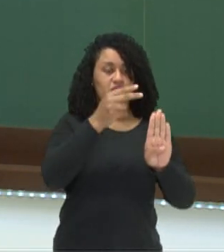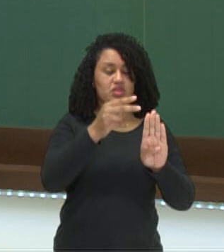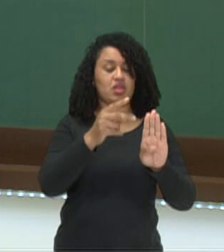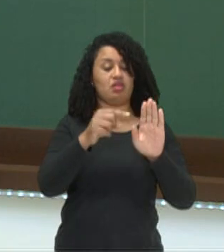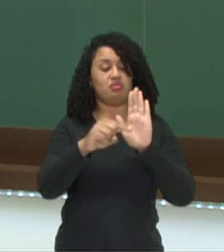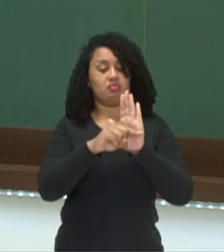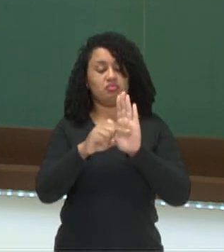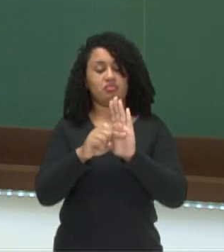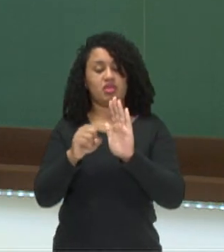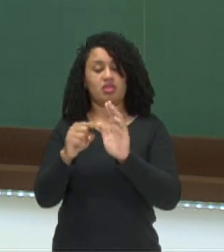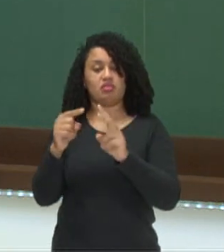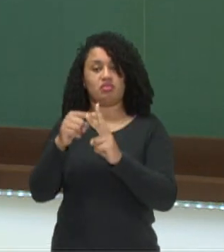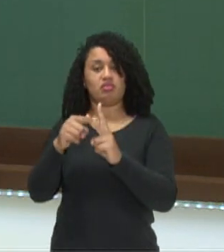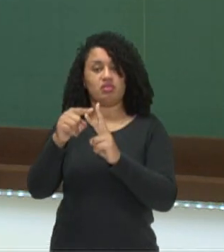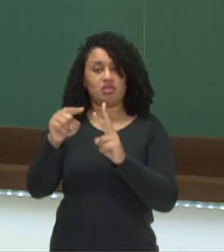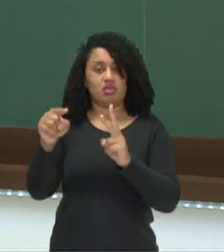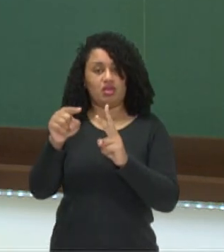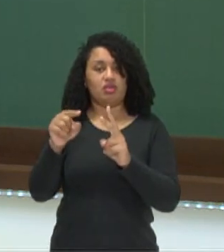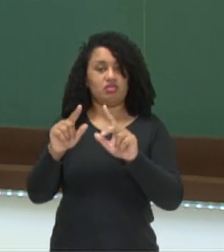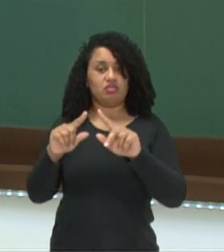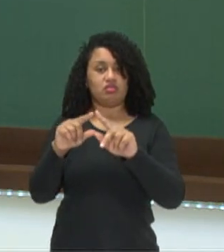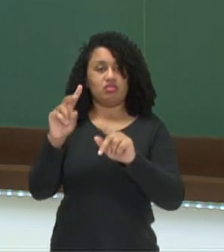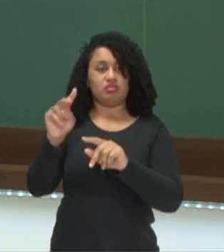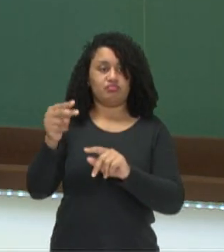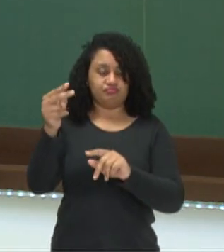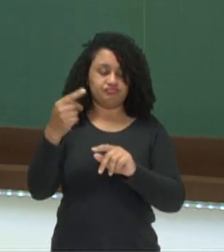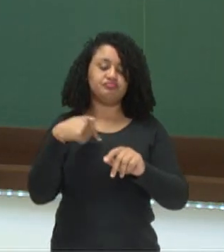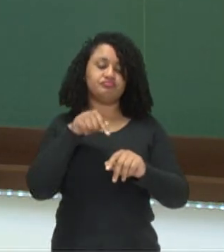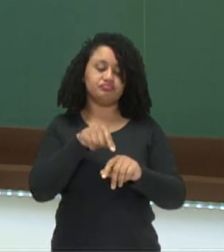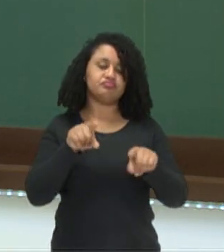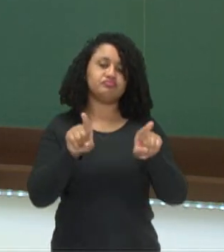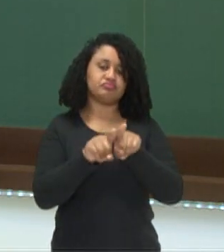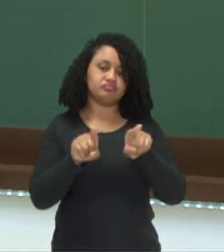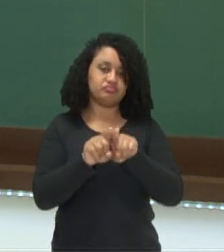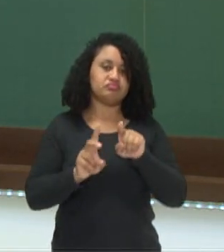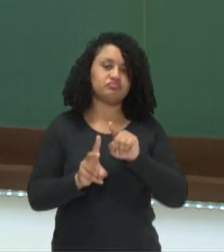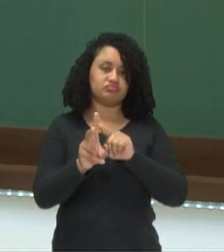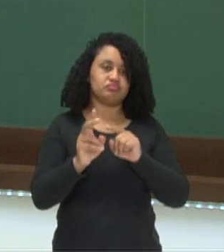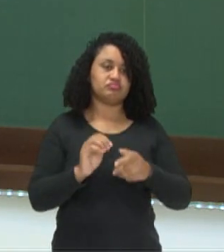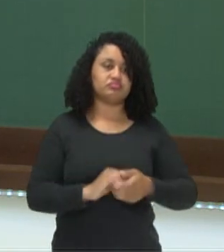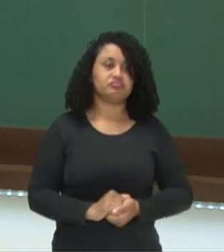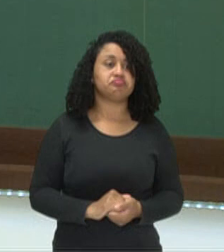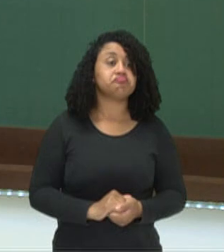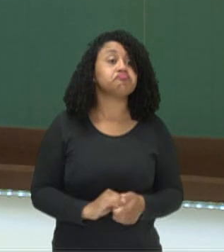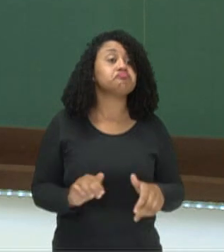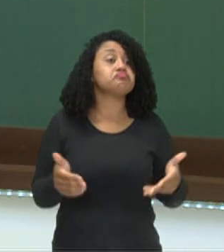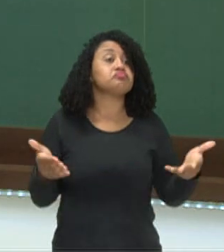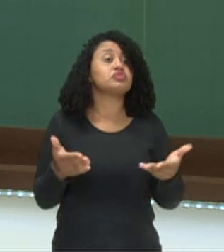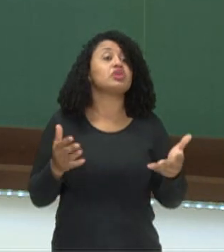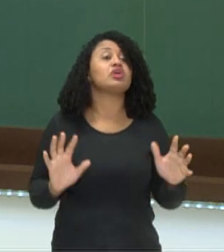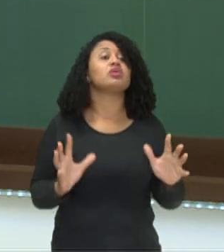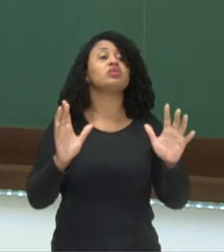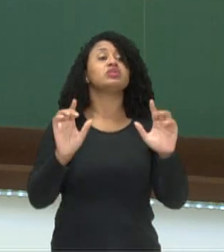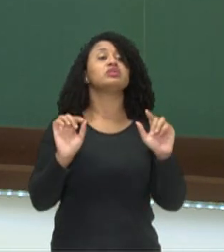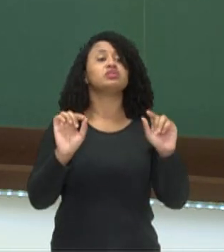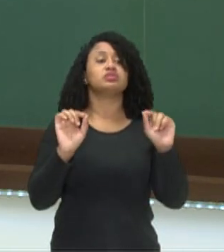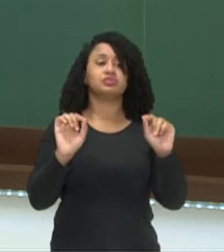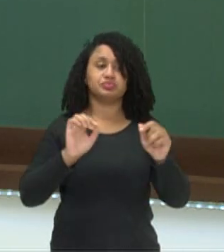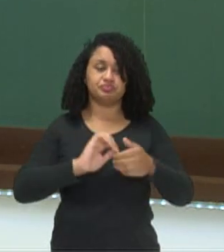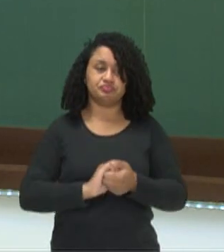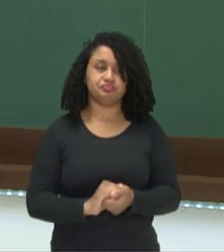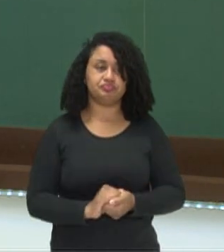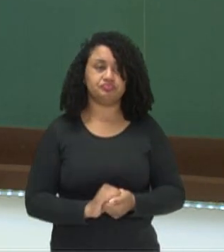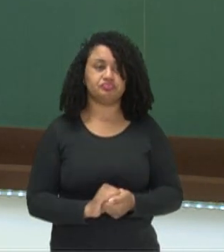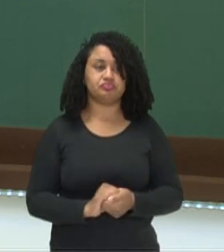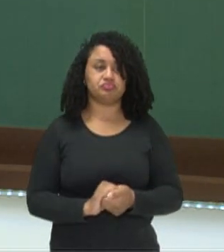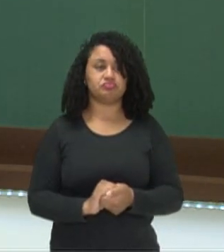menos o segundo ao quadrado. O denominador se mantém. Aí, o que acontece com essa raiz ao quadrado aqui?